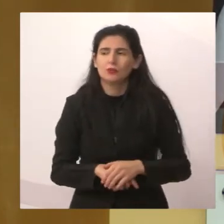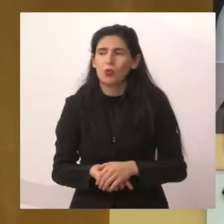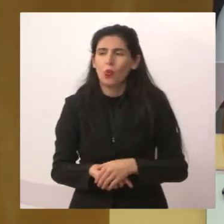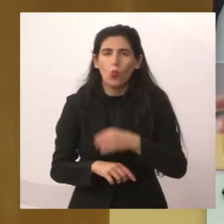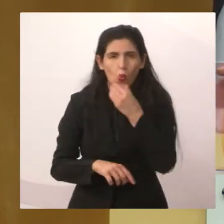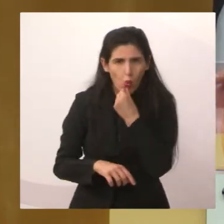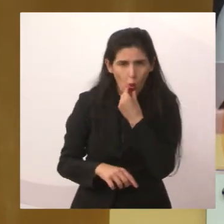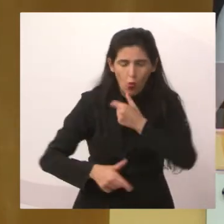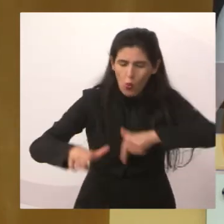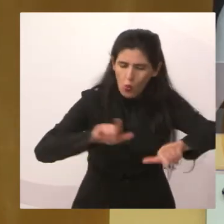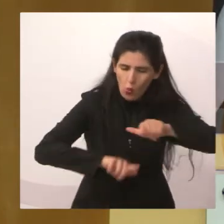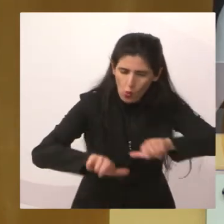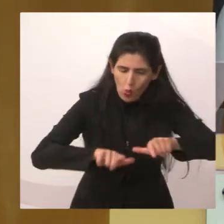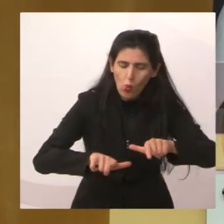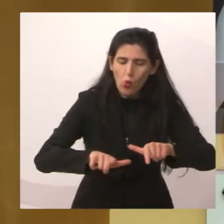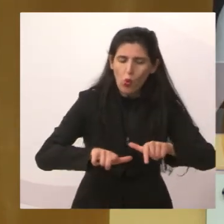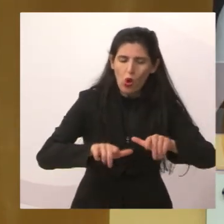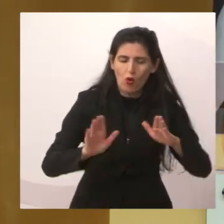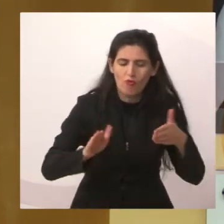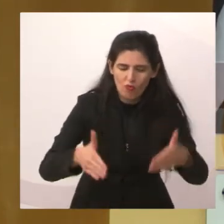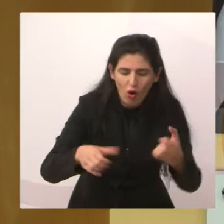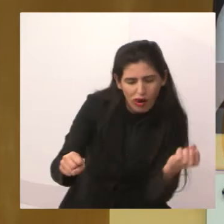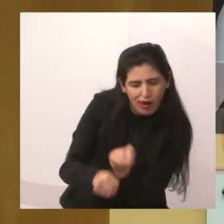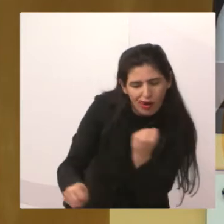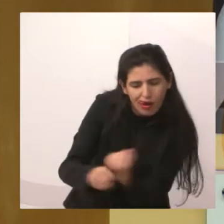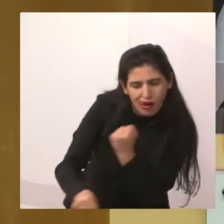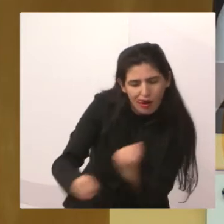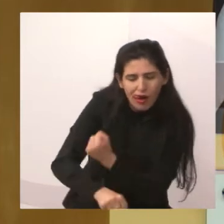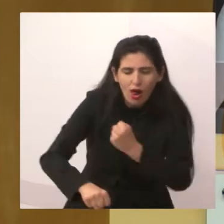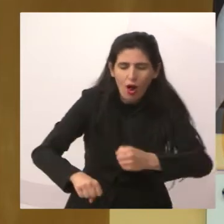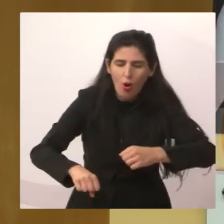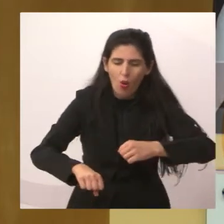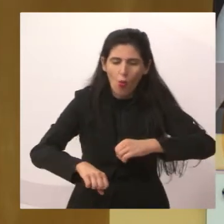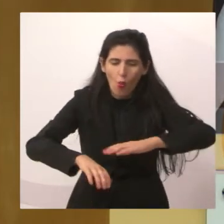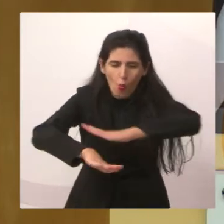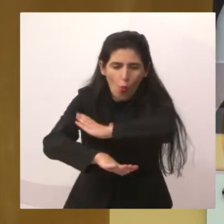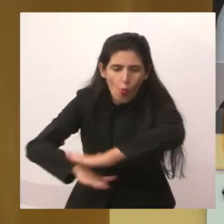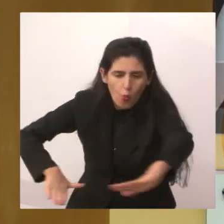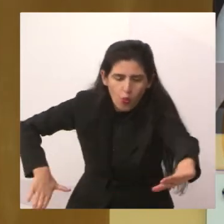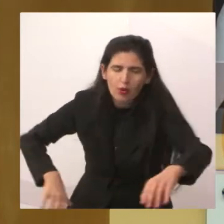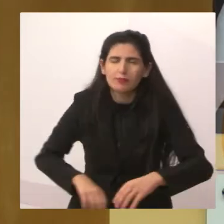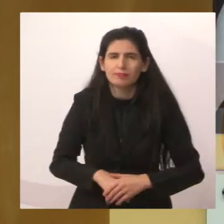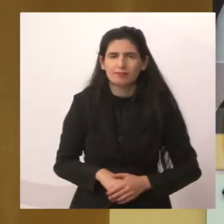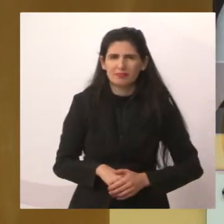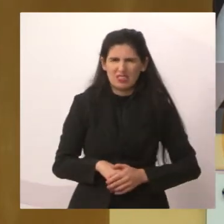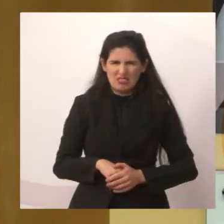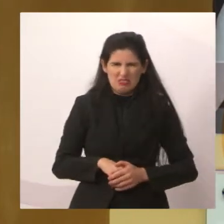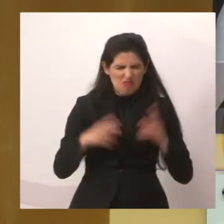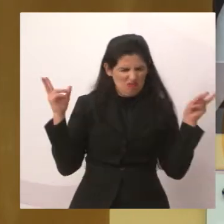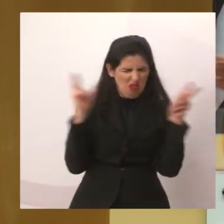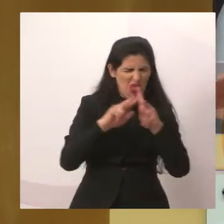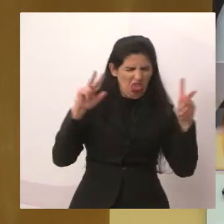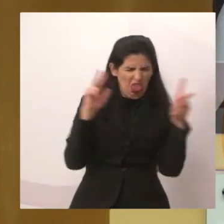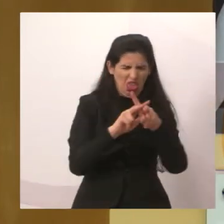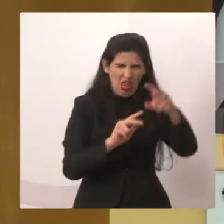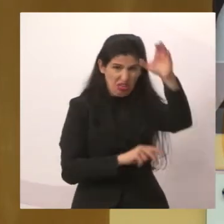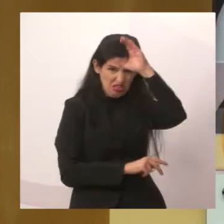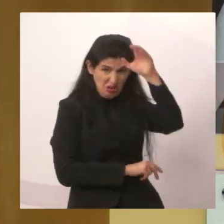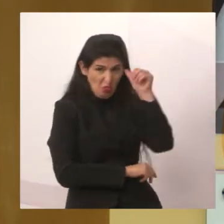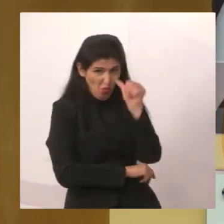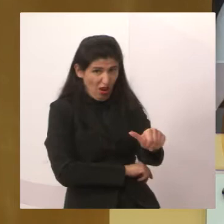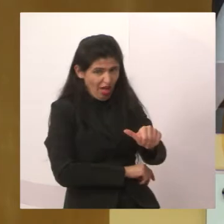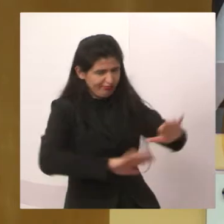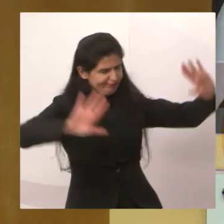não vou nem entrar na questão do fato da briga judicial dele com a tia dele. Daí é a